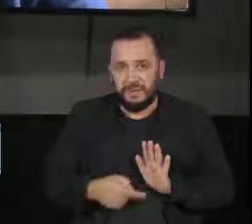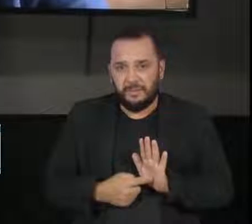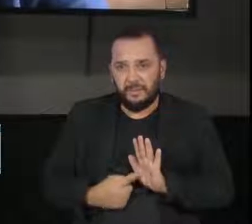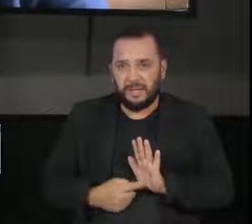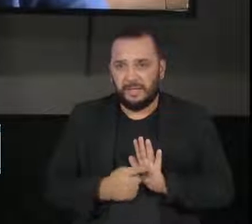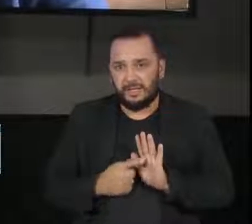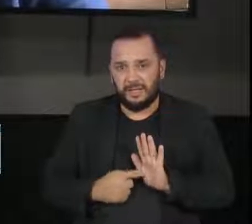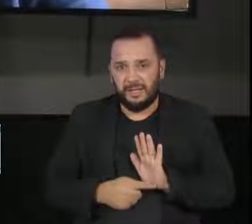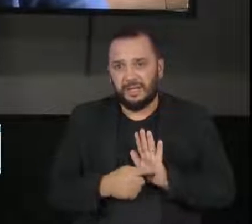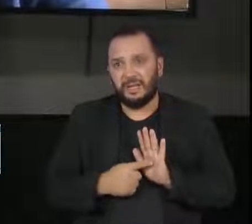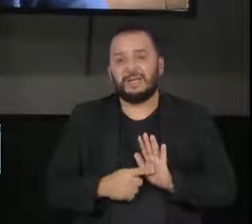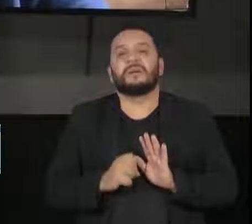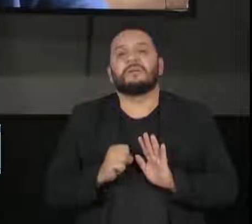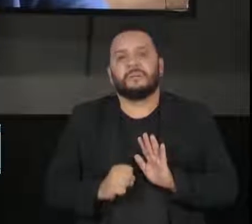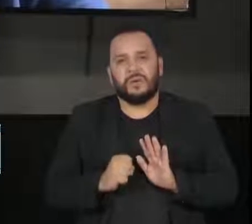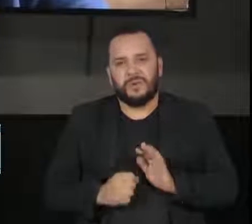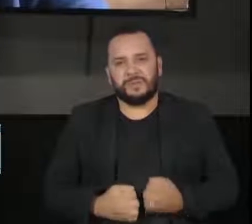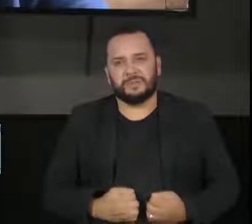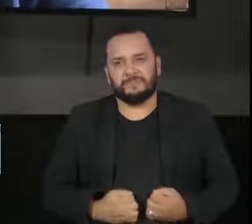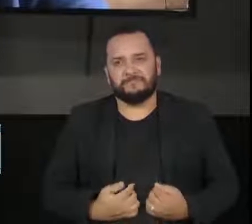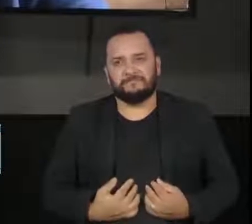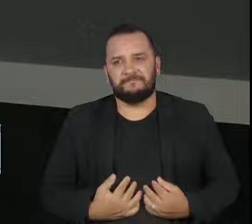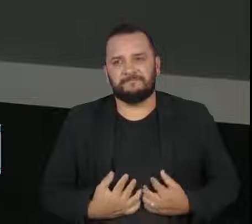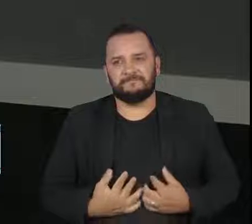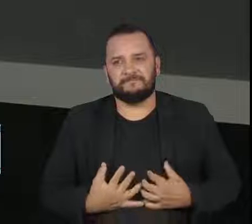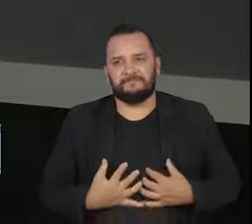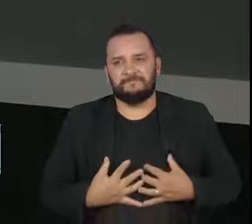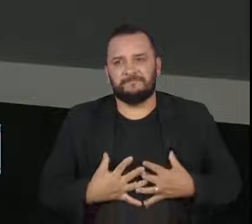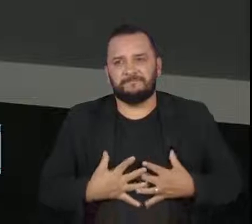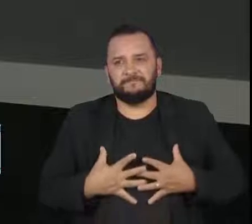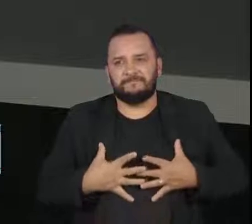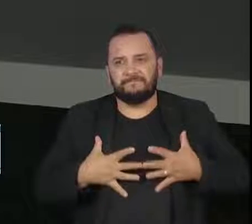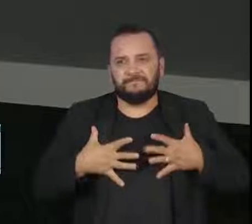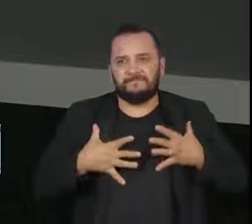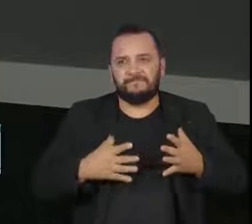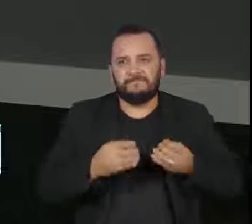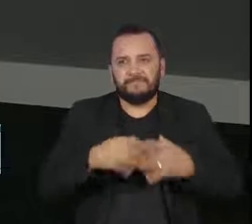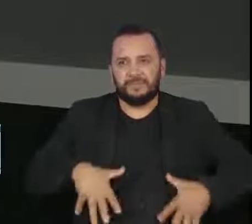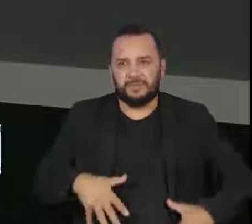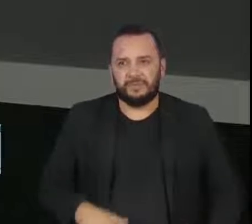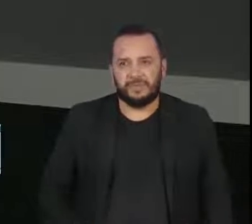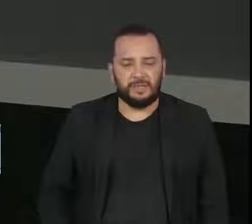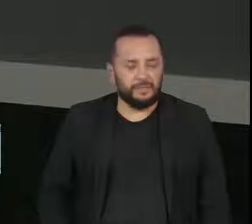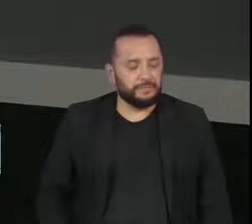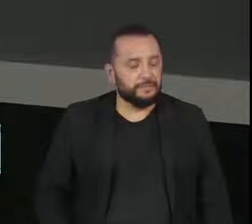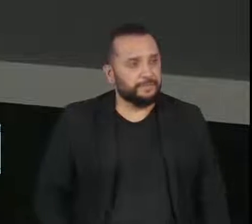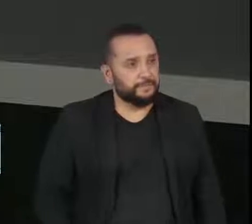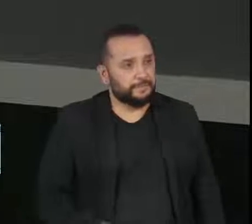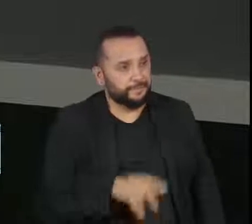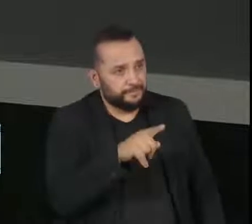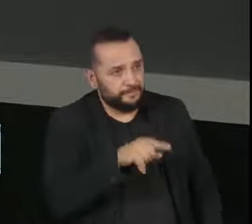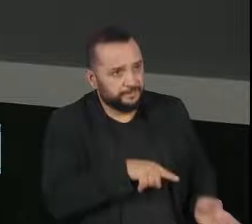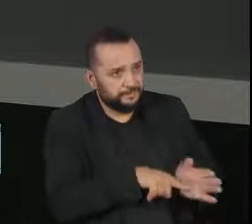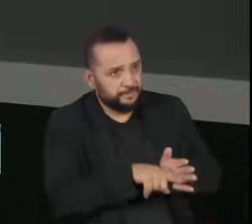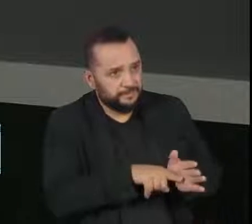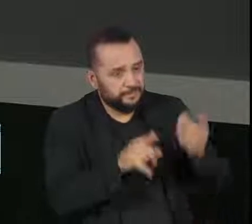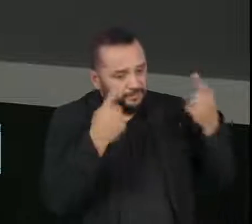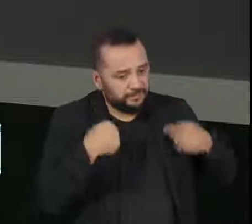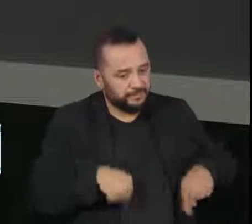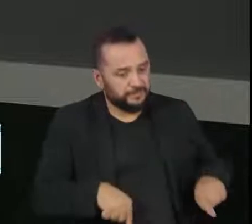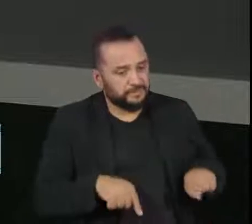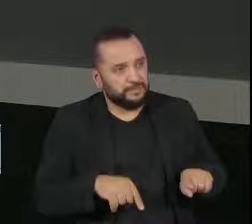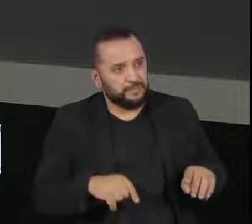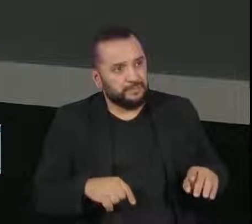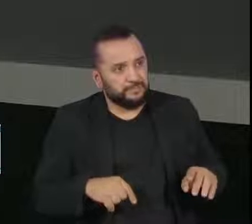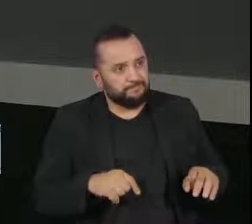gerar, sim, um processo inflamatório crônico. E nessa investigação, quando se procura um médico